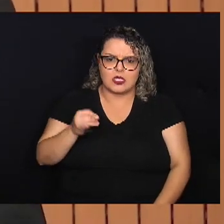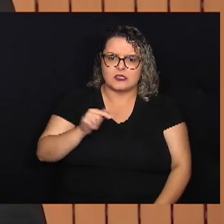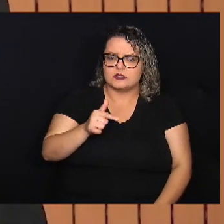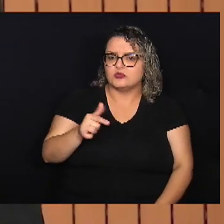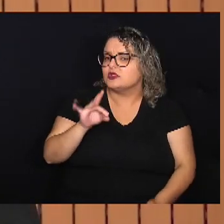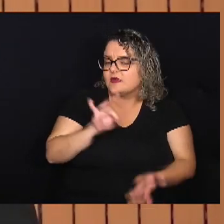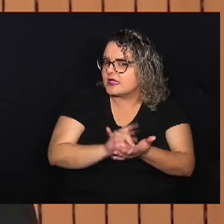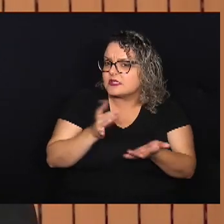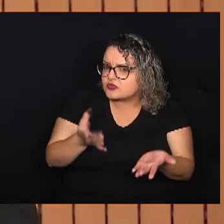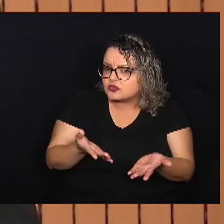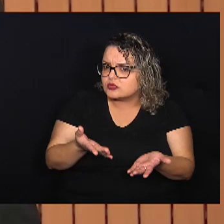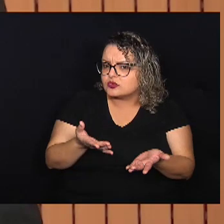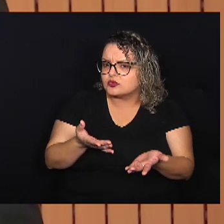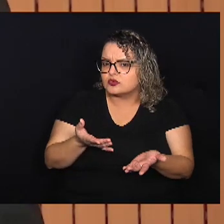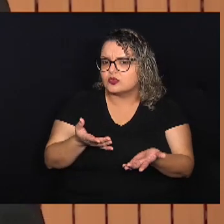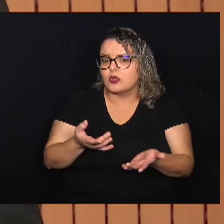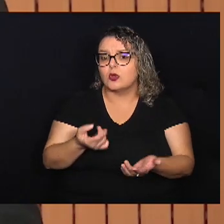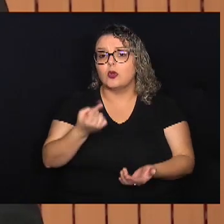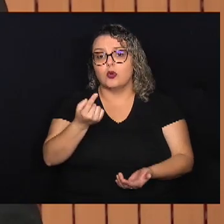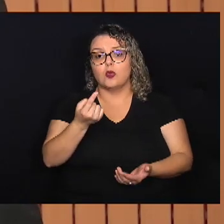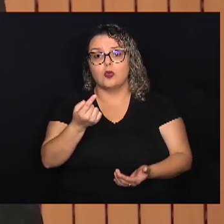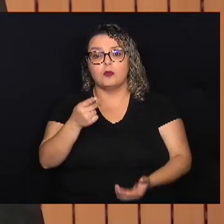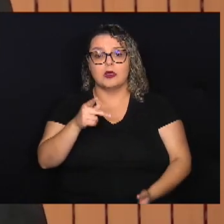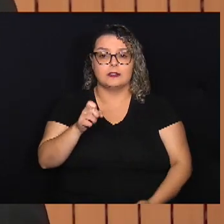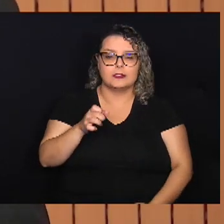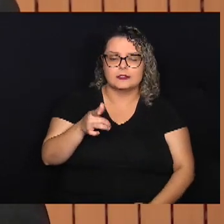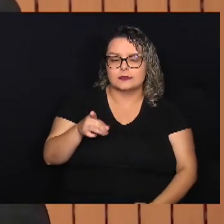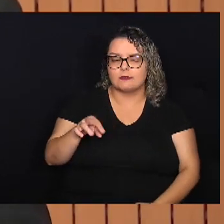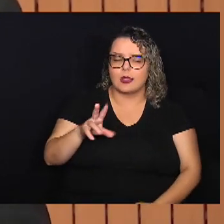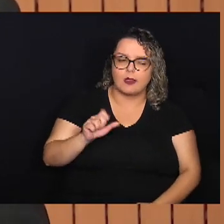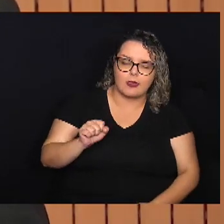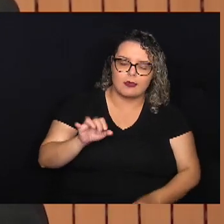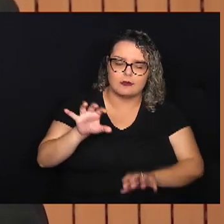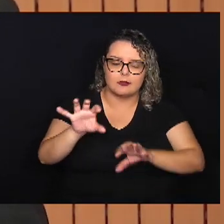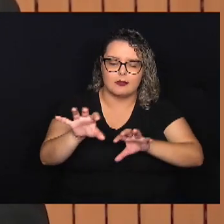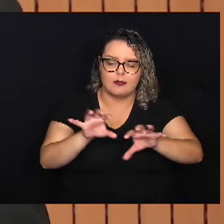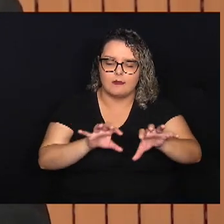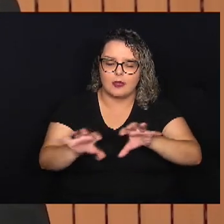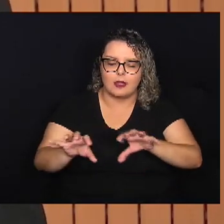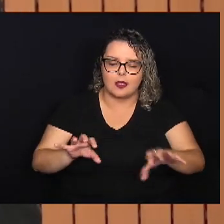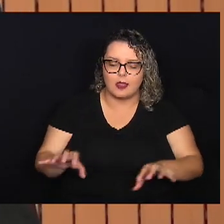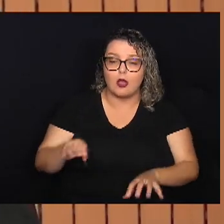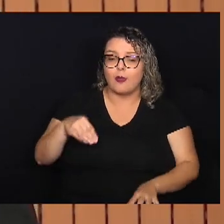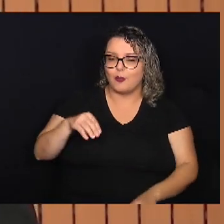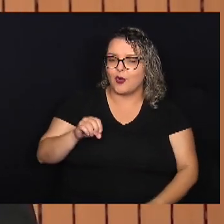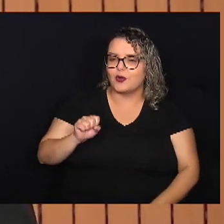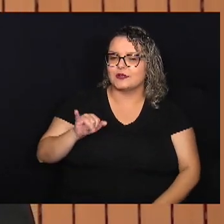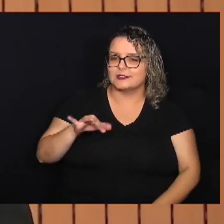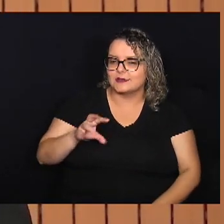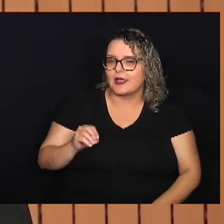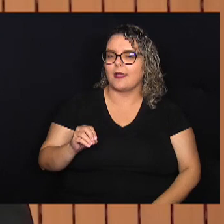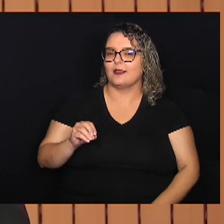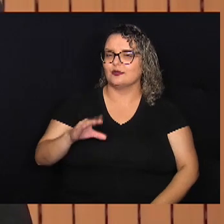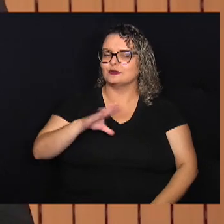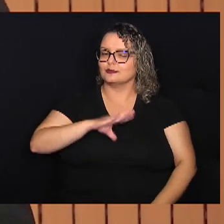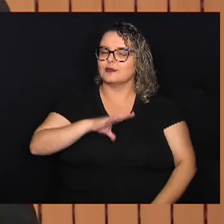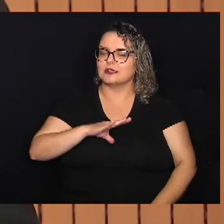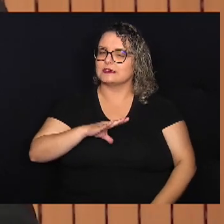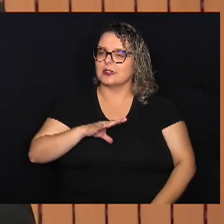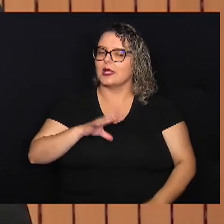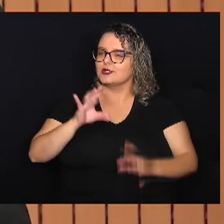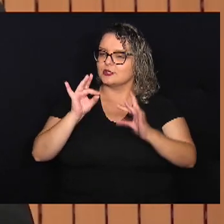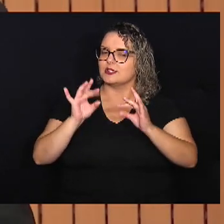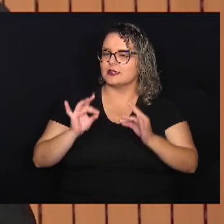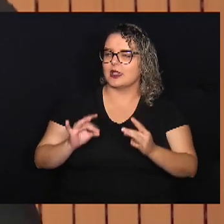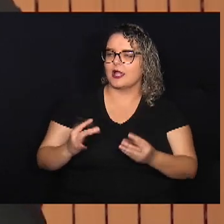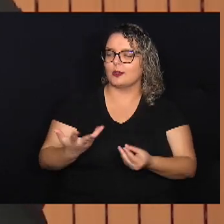fato, uma das pedras do mosaico de uma cidade sustentável é o sanitário público. porque o